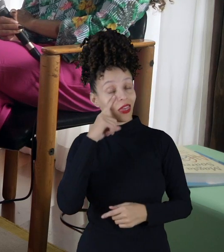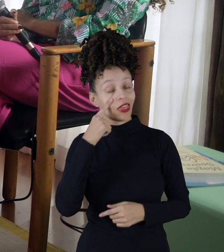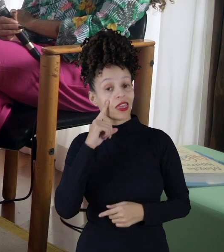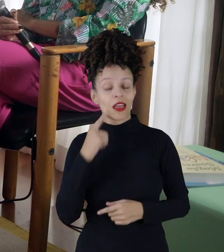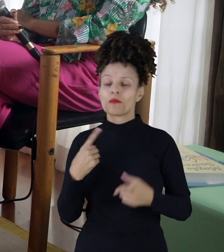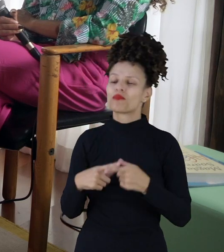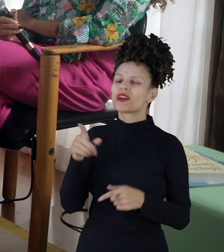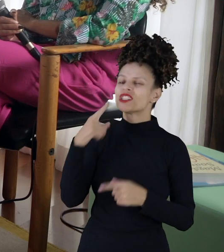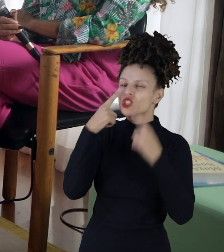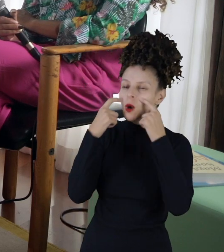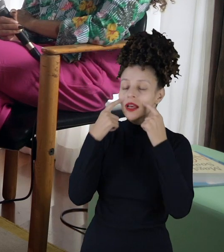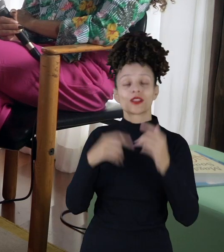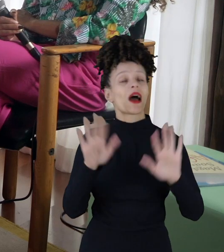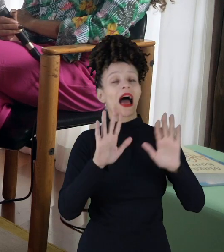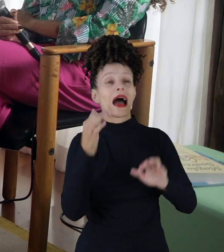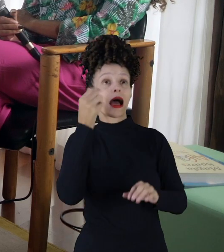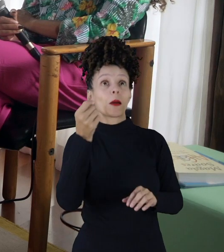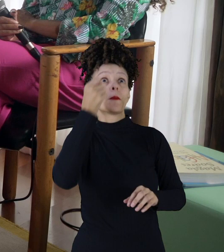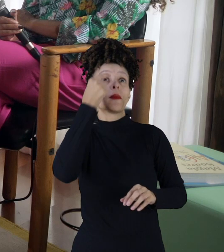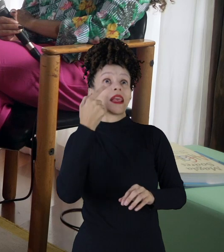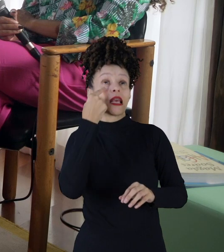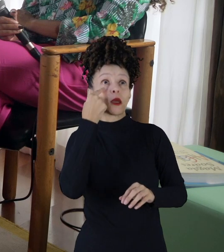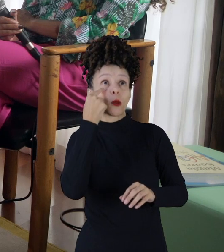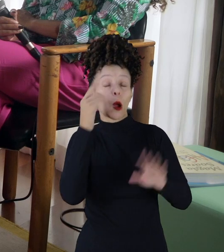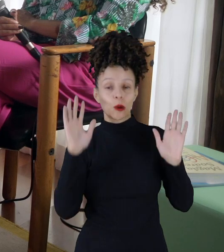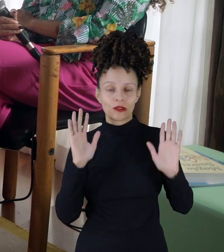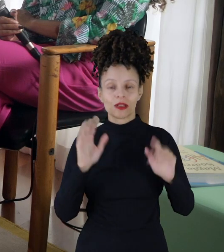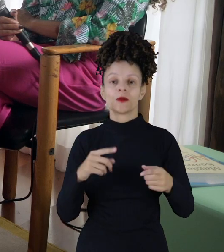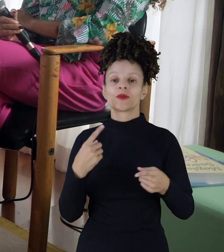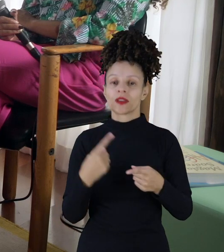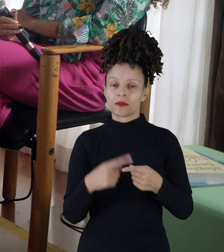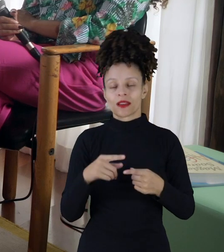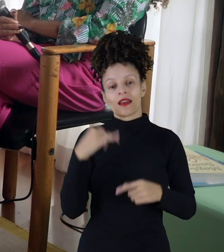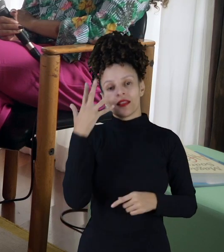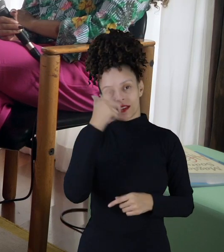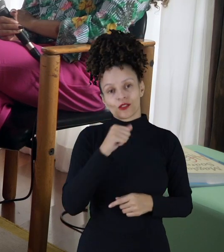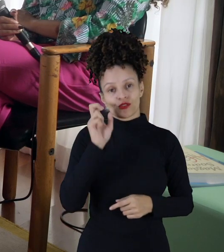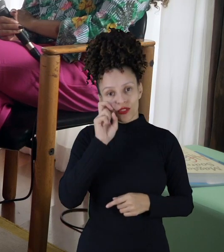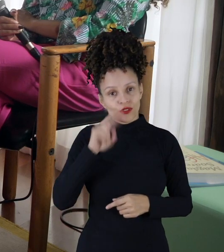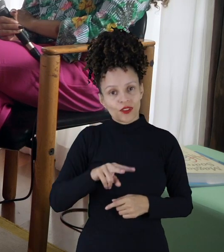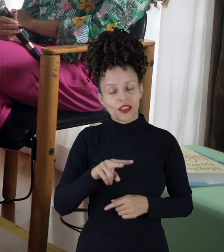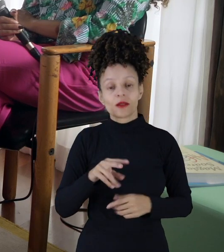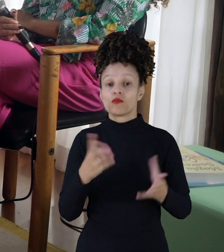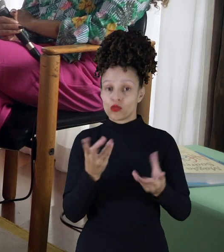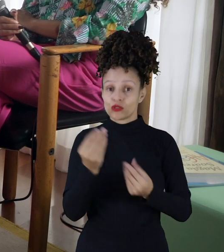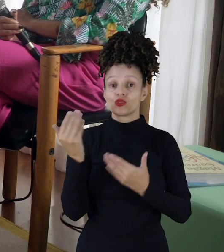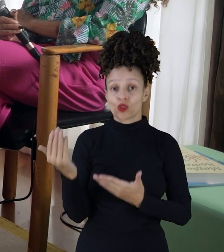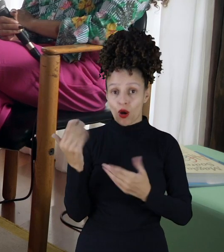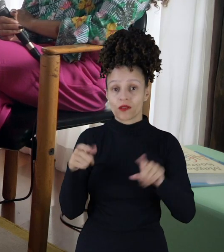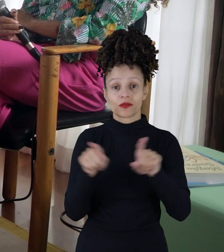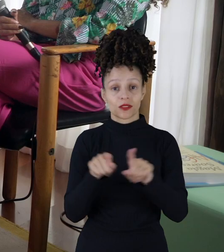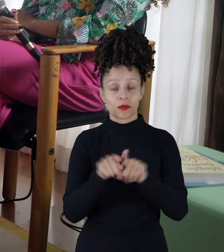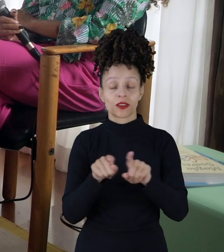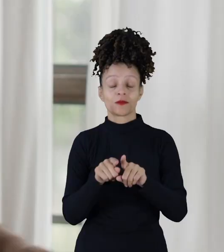lágrimas. Por que você está chorando? Não, caiu um cisco no olho. Mas é muito lindo de ver. E muitos jovens